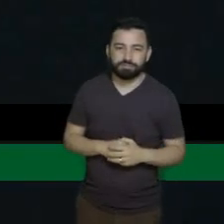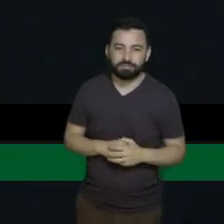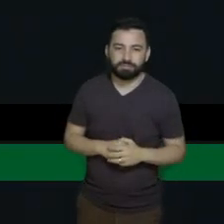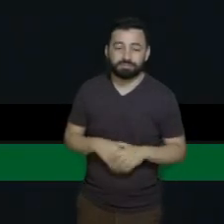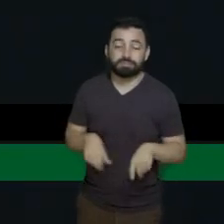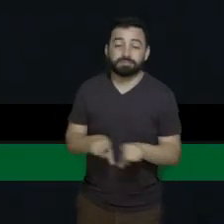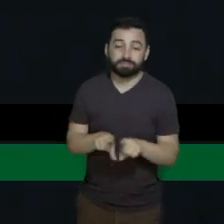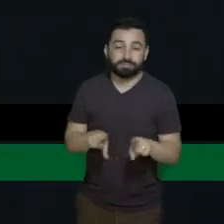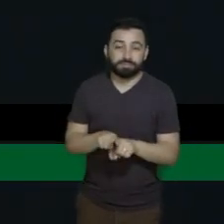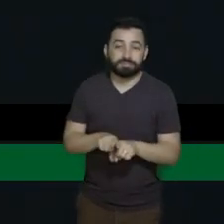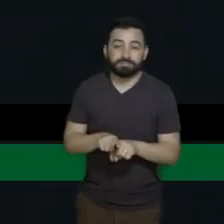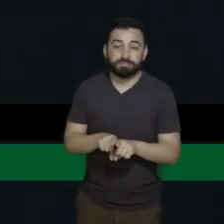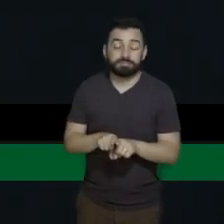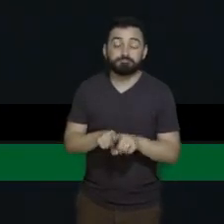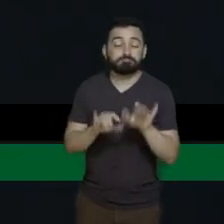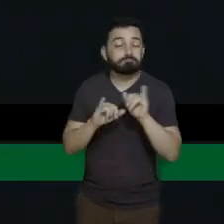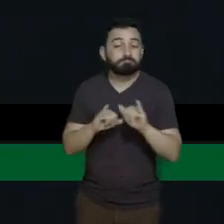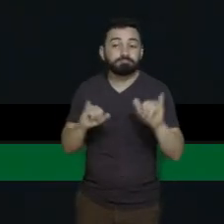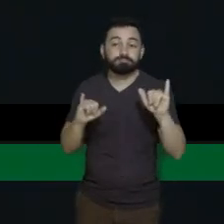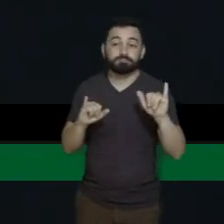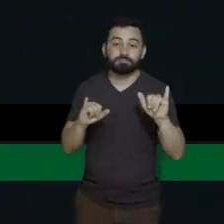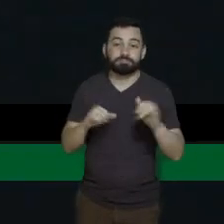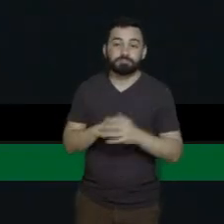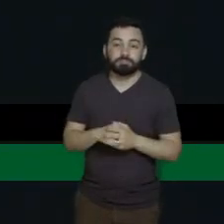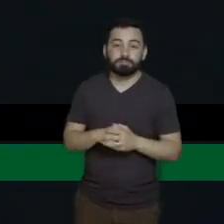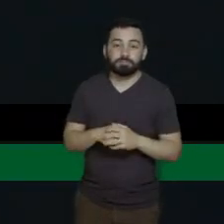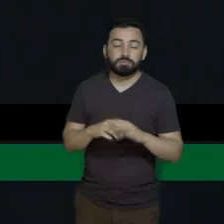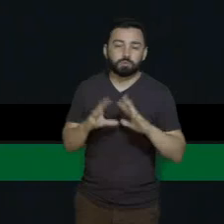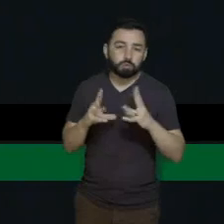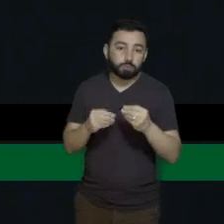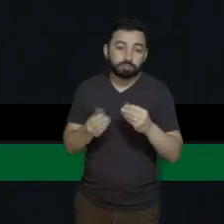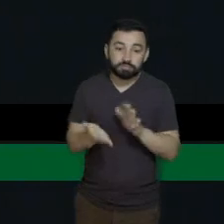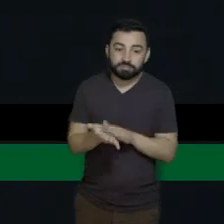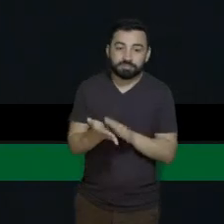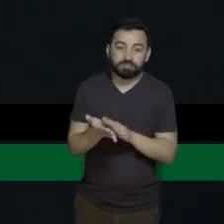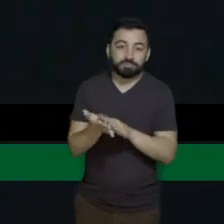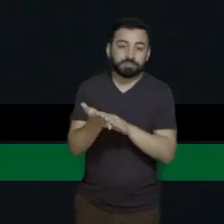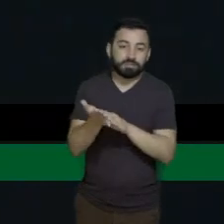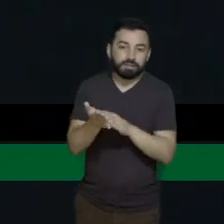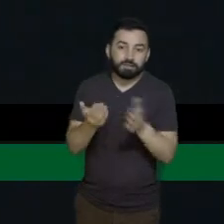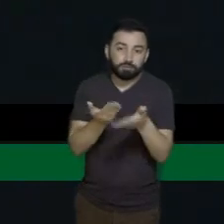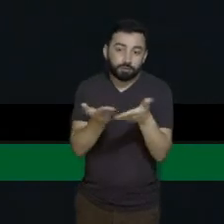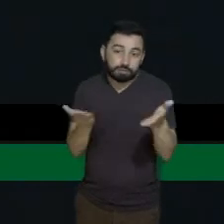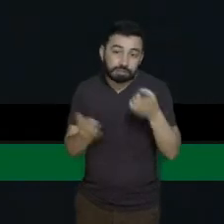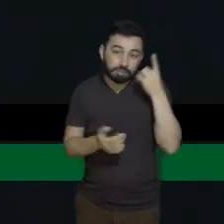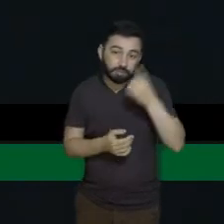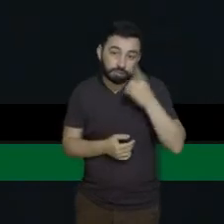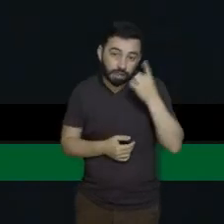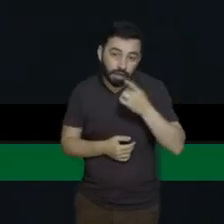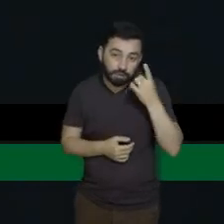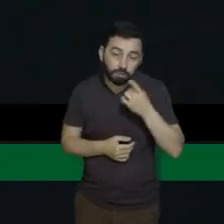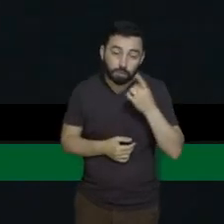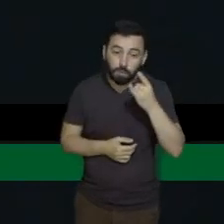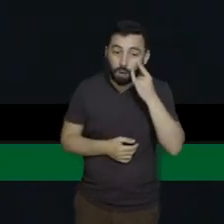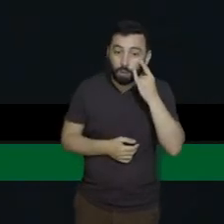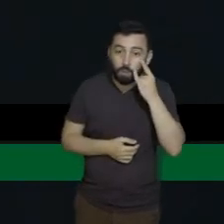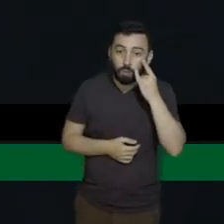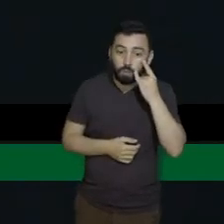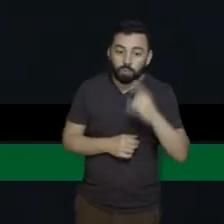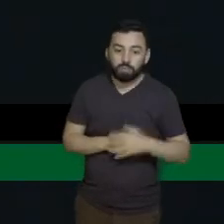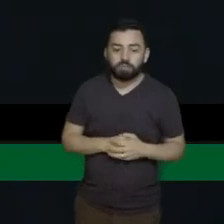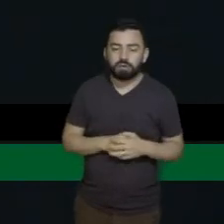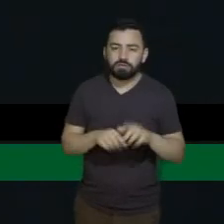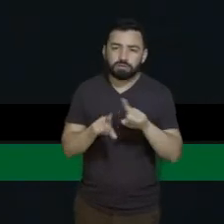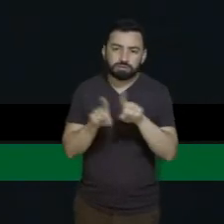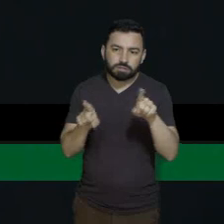manifestar, e além de elogiar a vocês, deputado Mauro e senhores